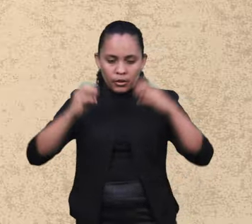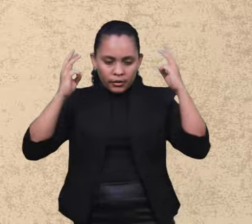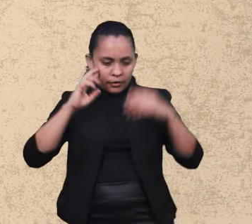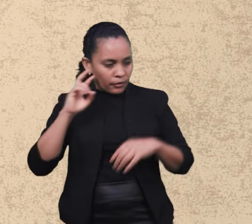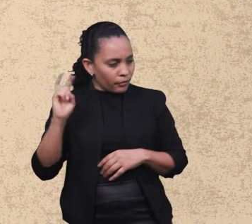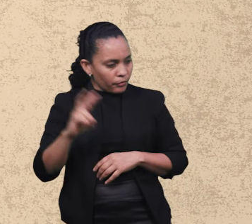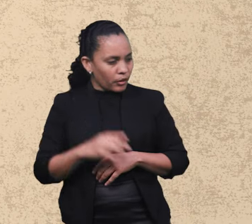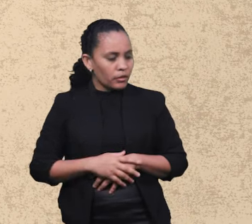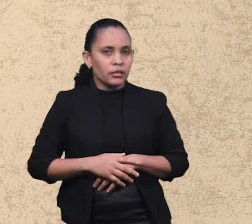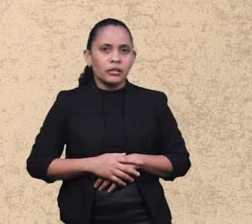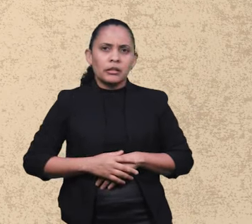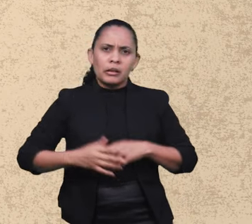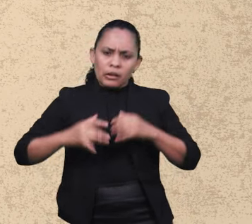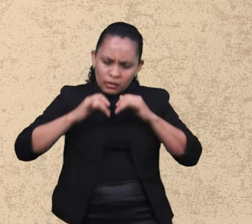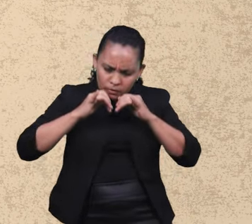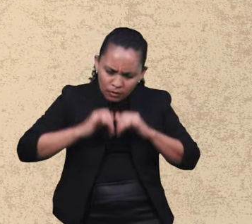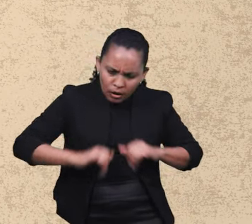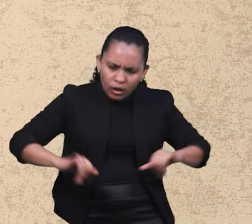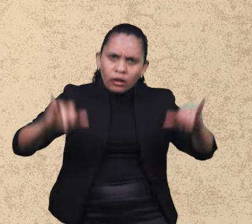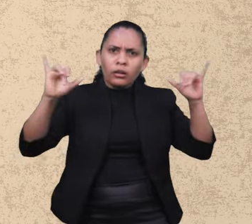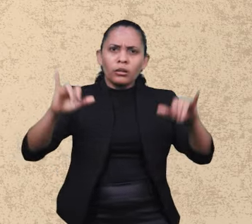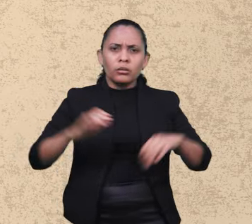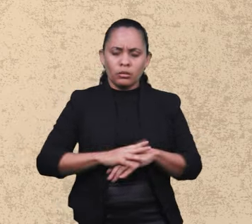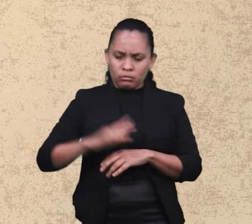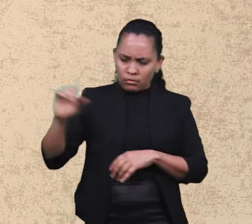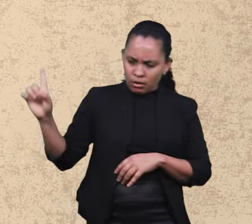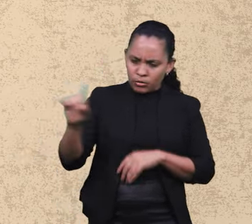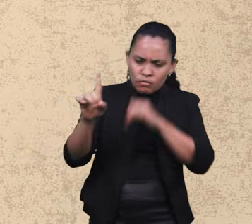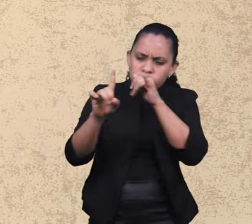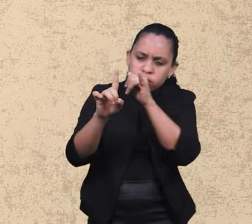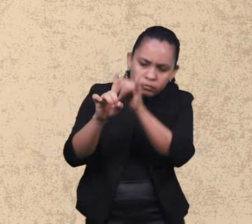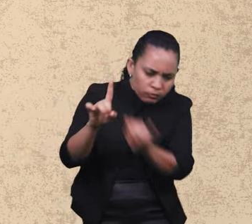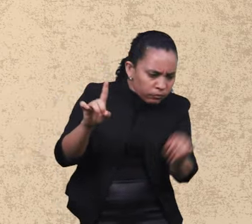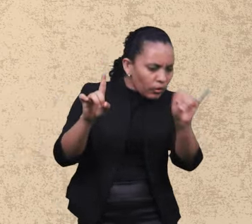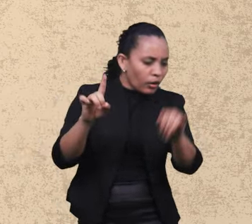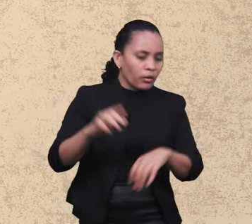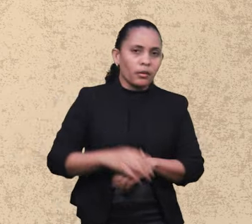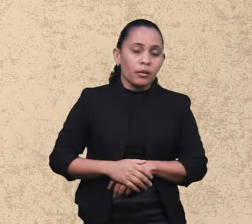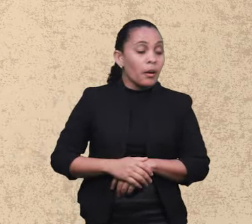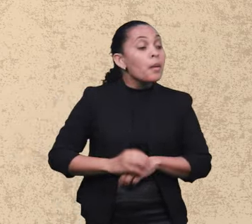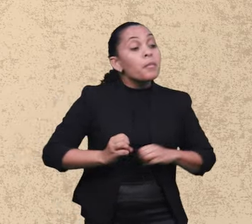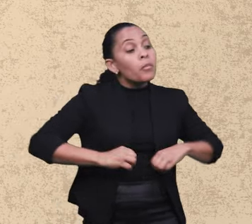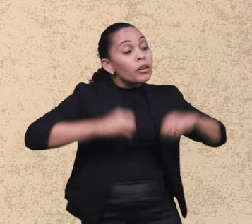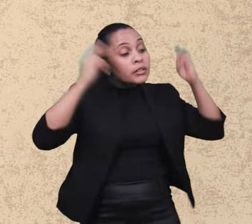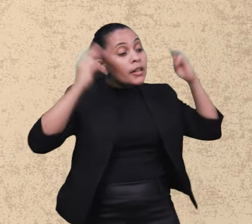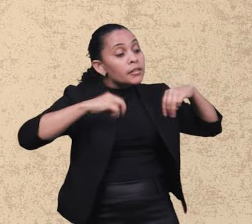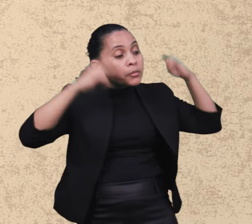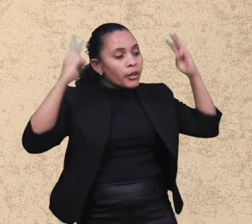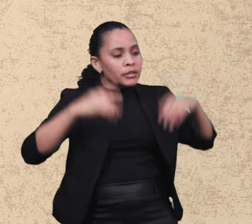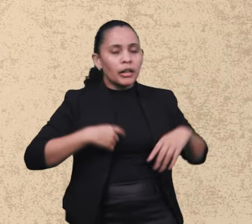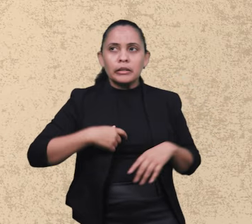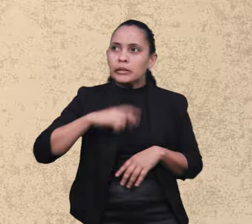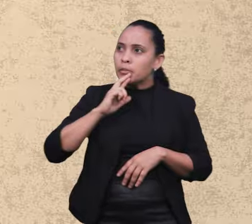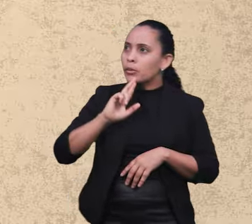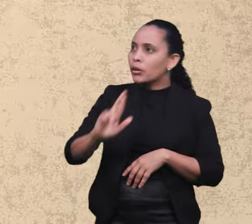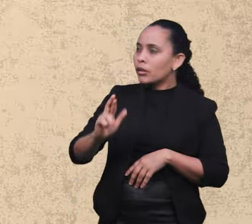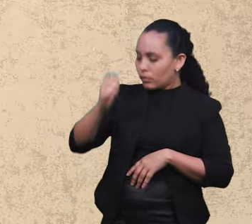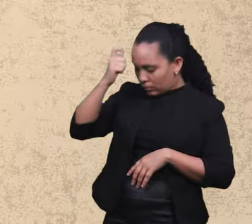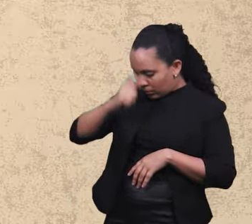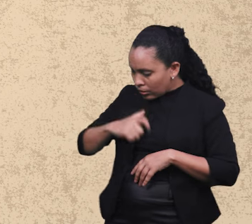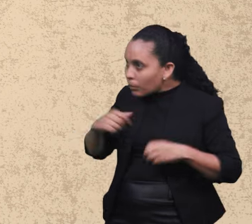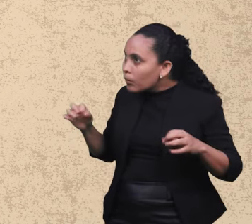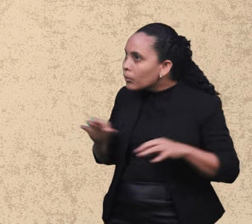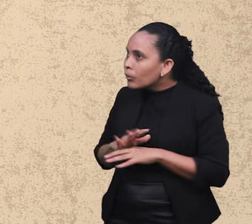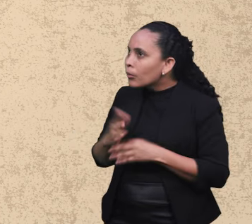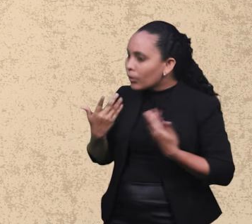a ver, bradou Deus a ele do meio da sarça e disse: Moisés, Moisés. E ele disse: